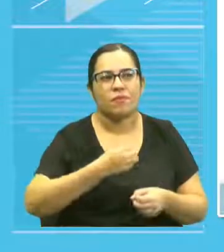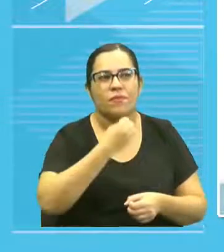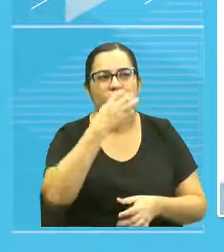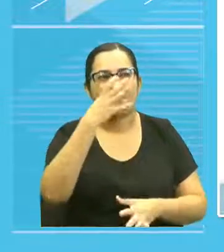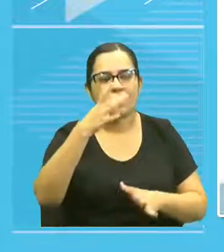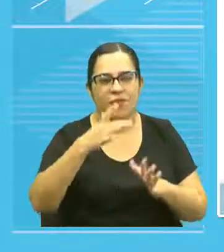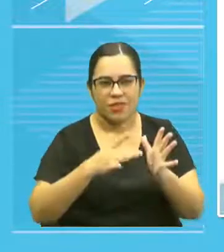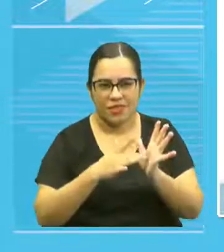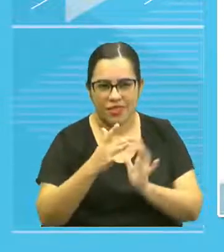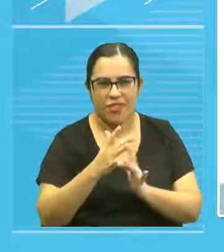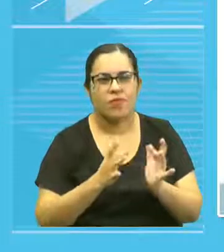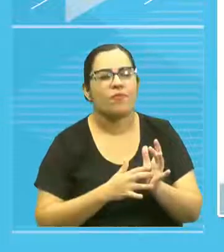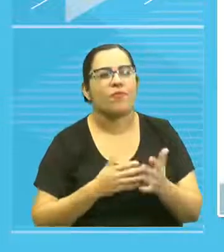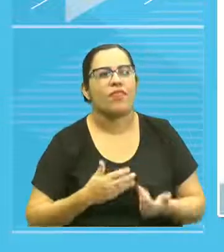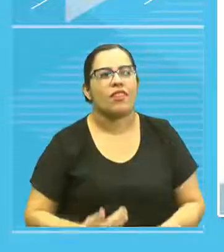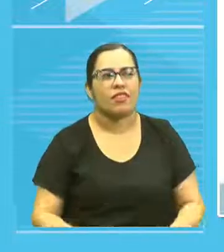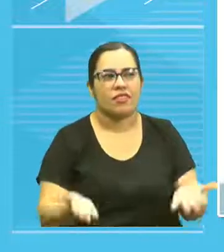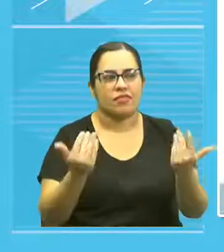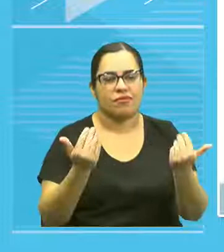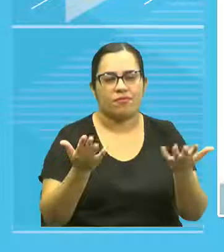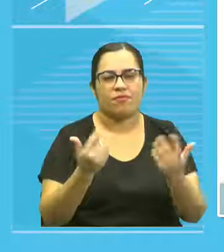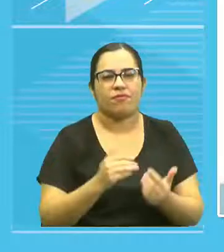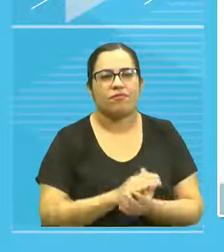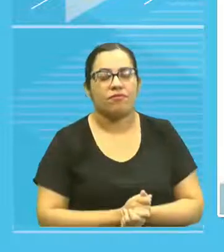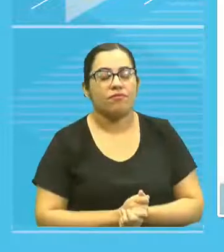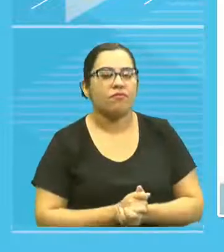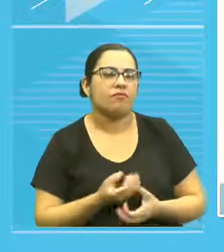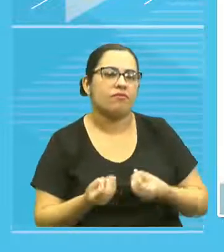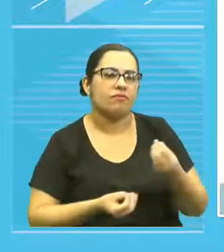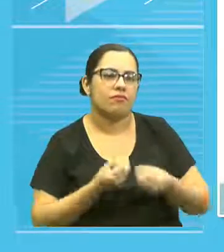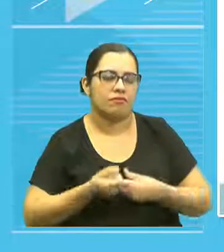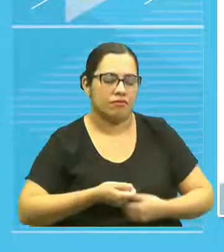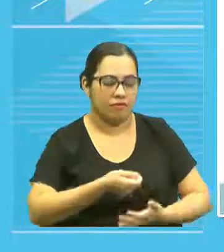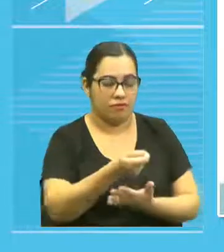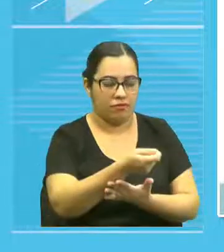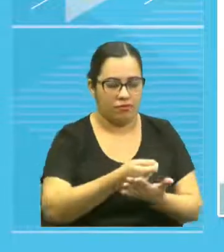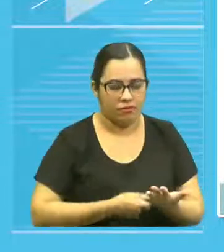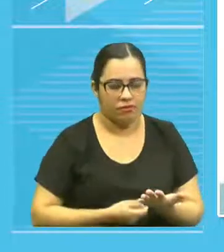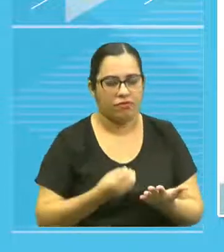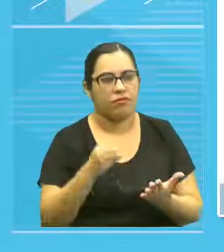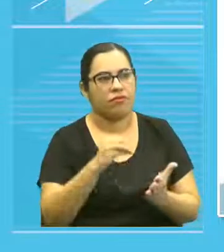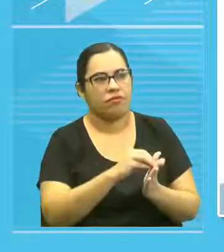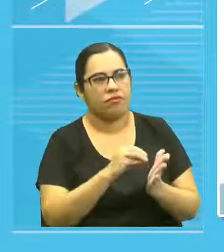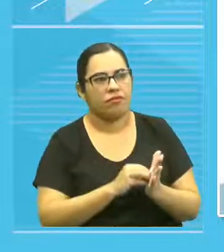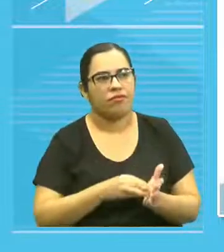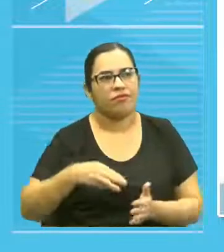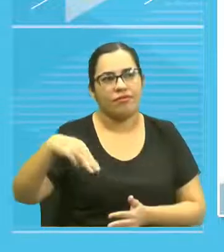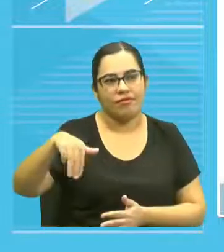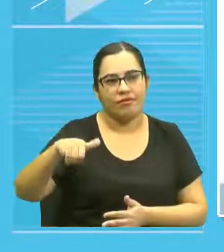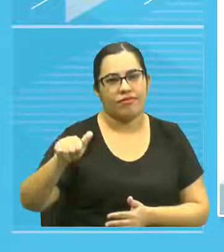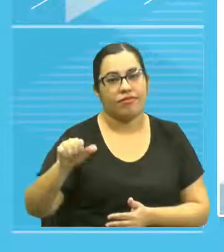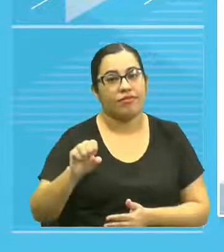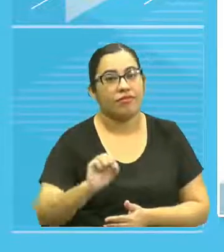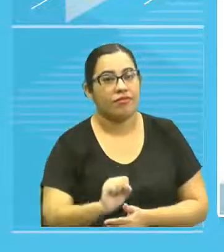frente Jorge e pedir para quem trechos de redação ele fosse colocando mas